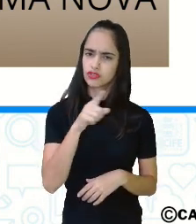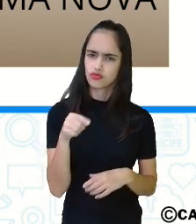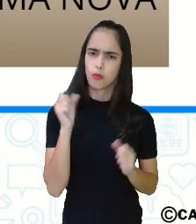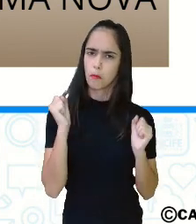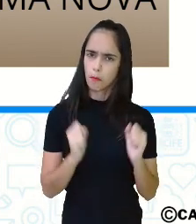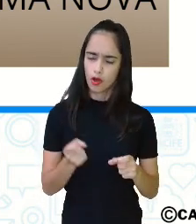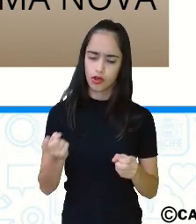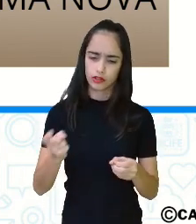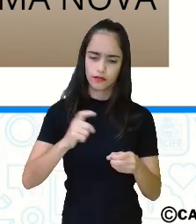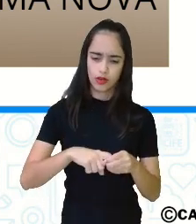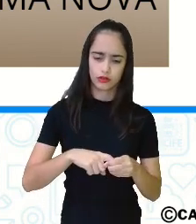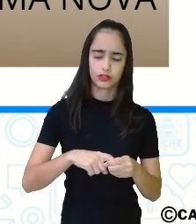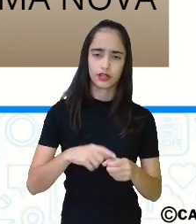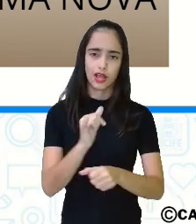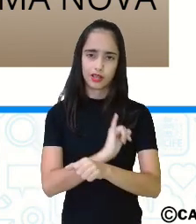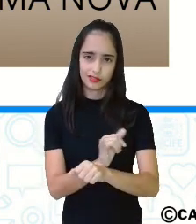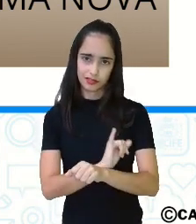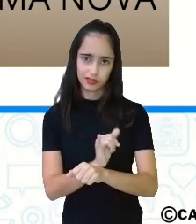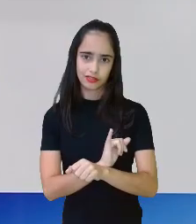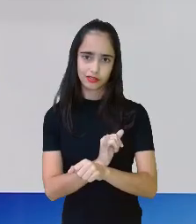YouTube e